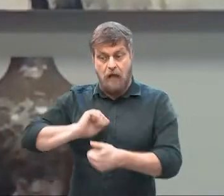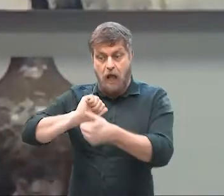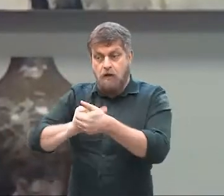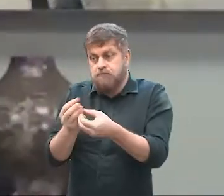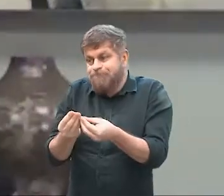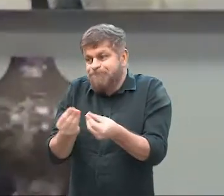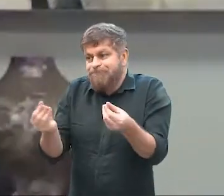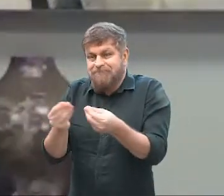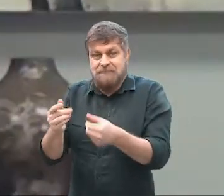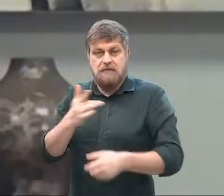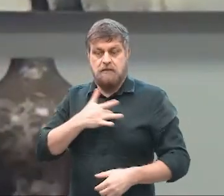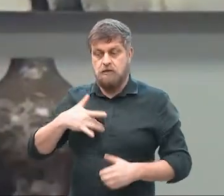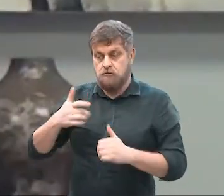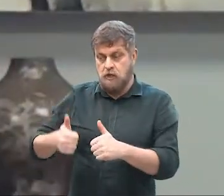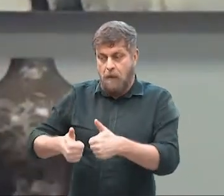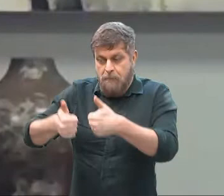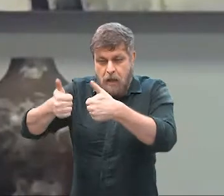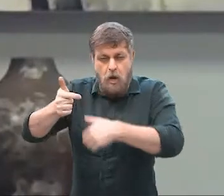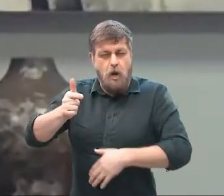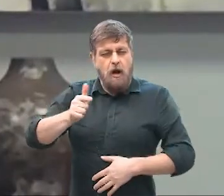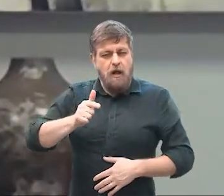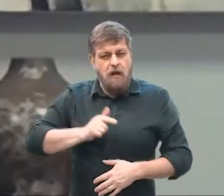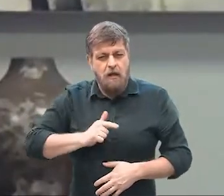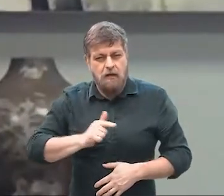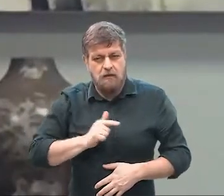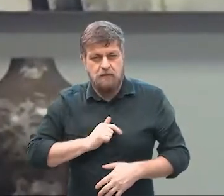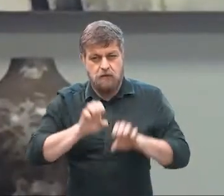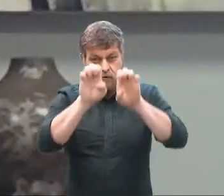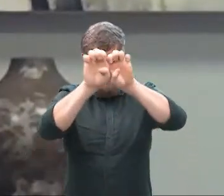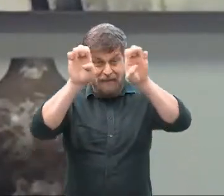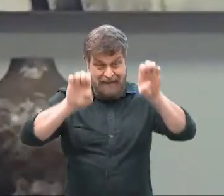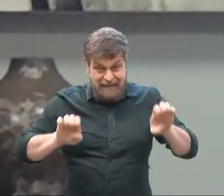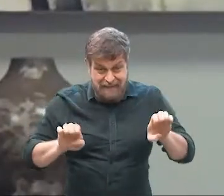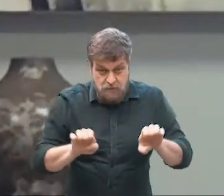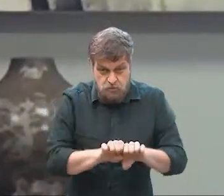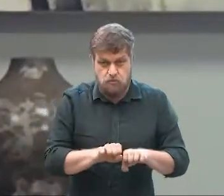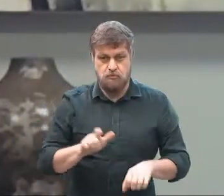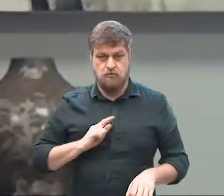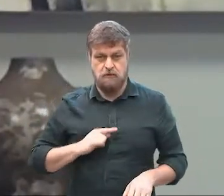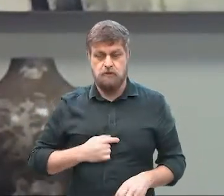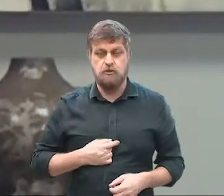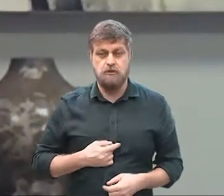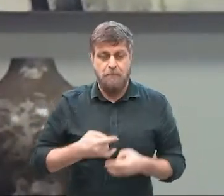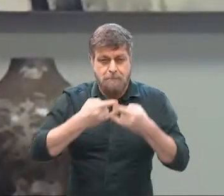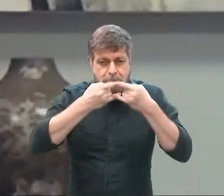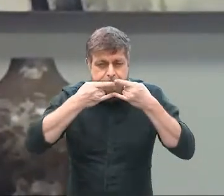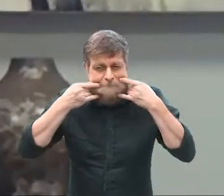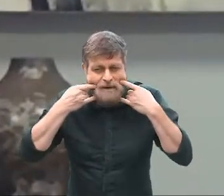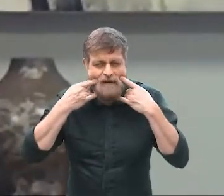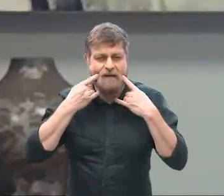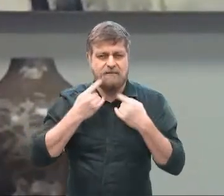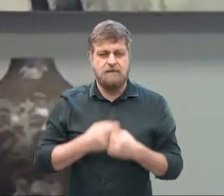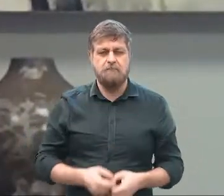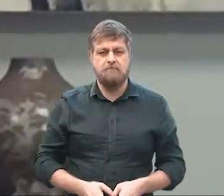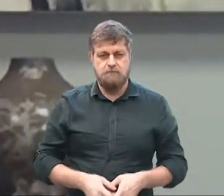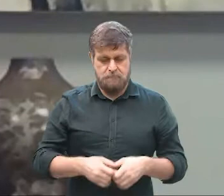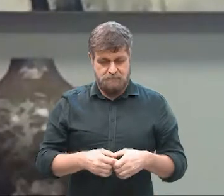de saúde, tendo o respaldo da estrutura, das IPIs que nós falamos, dos